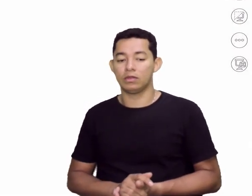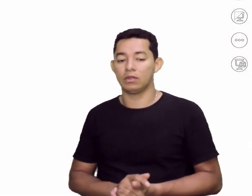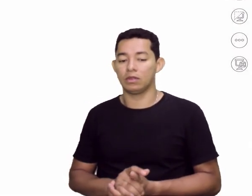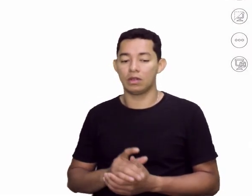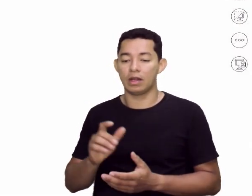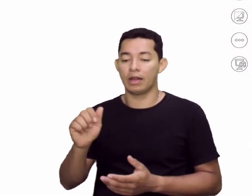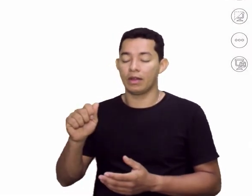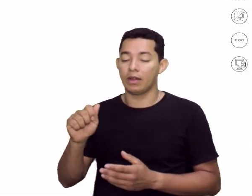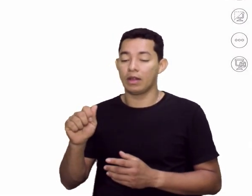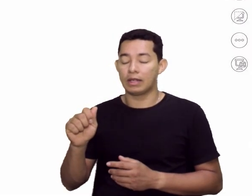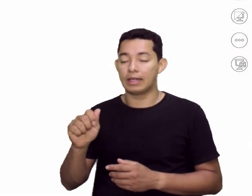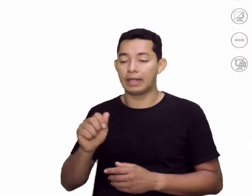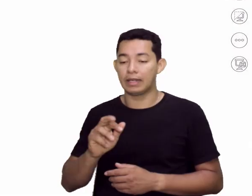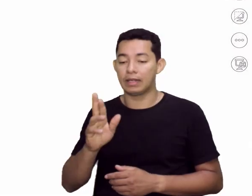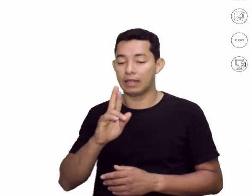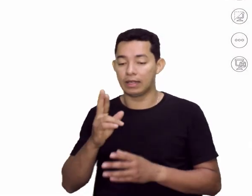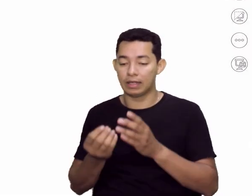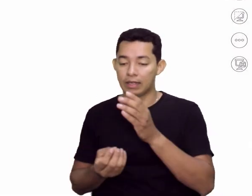Malfatti.